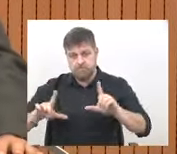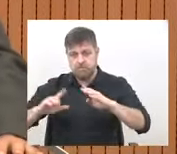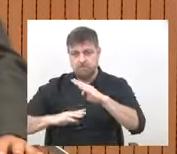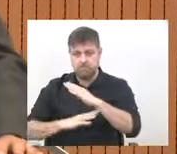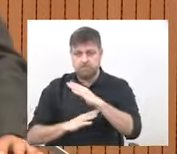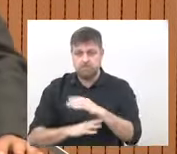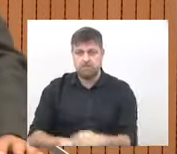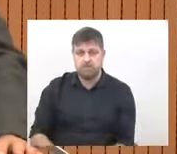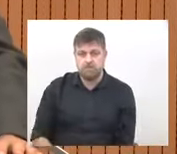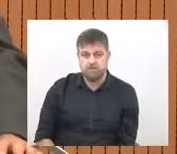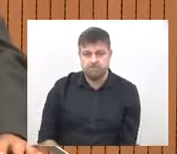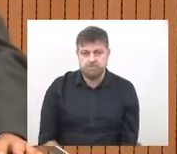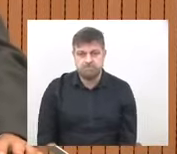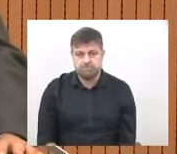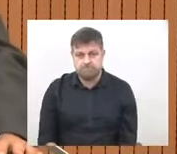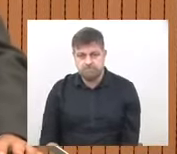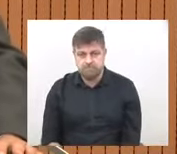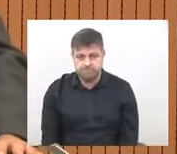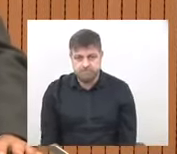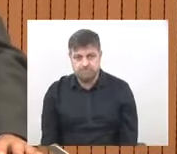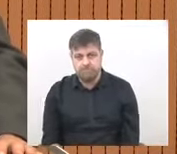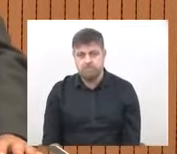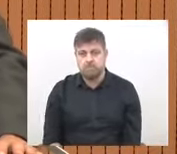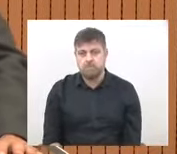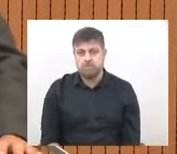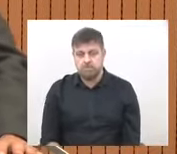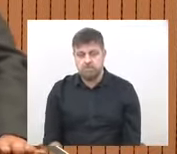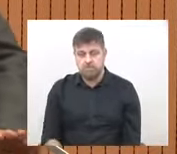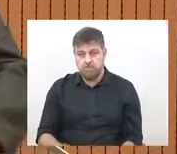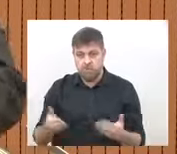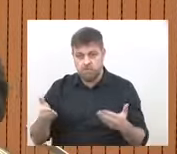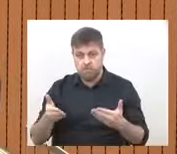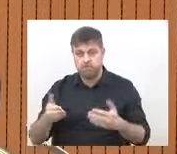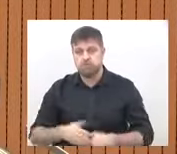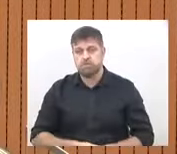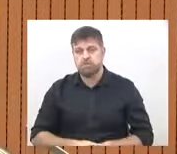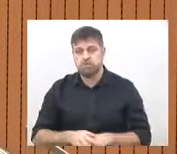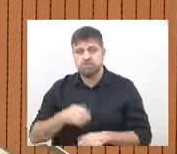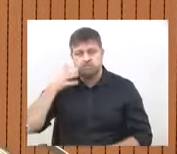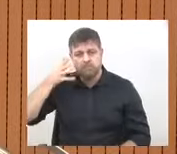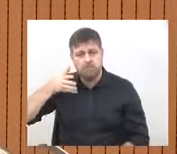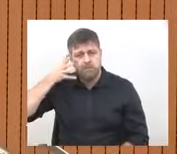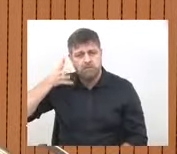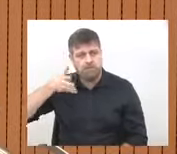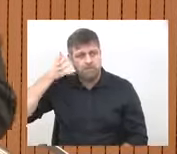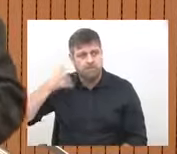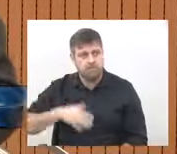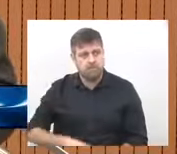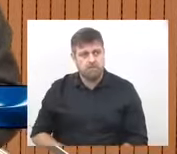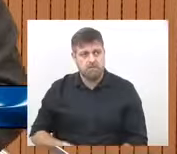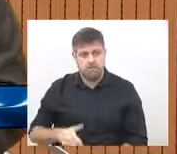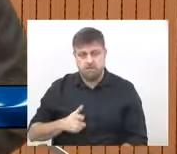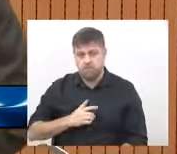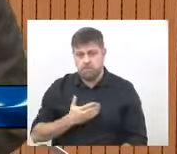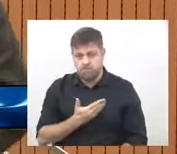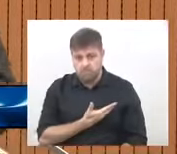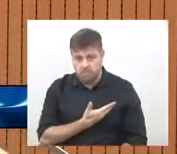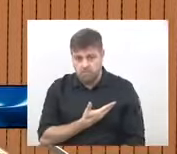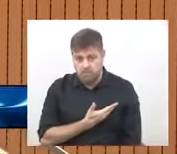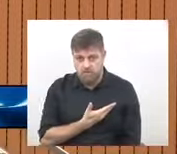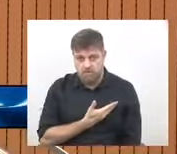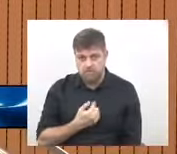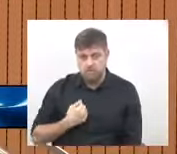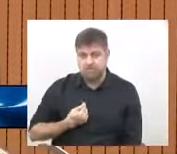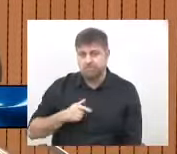presente. Senhor presidente, a minha fala hoje vai ser em alusão a um grande amigo aí que nós